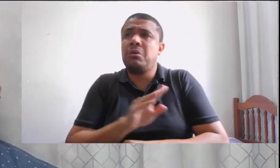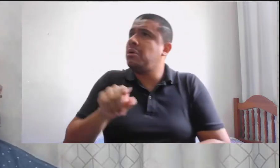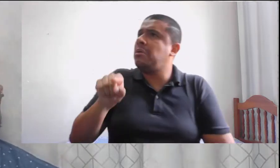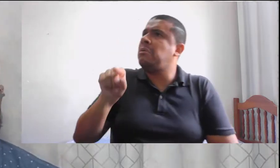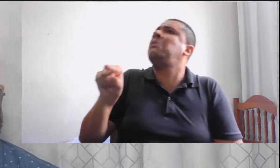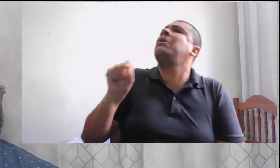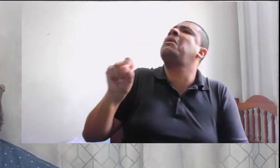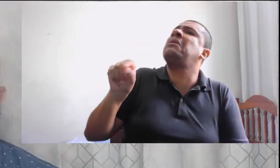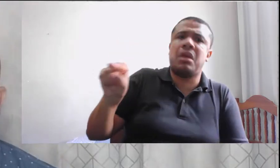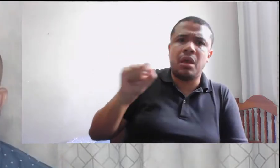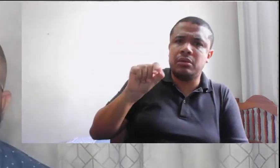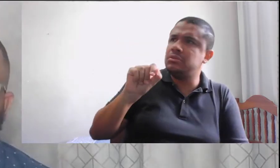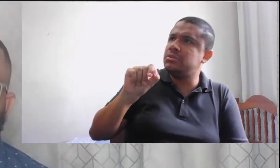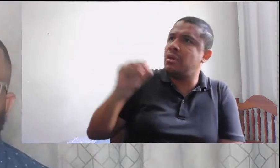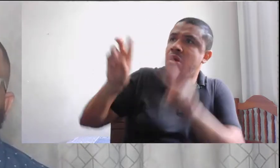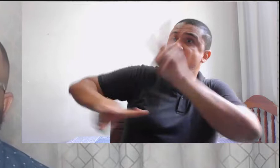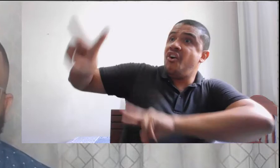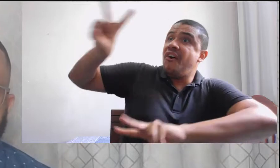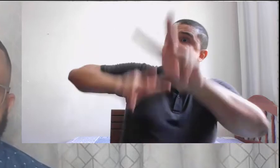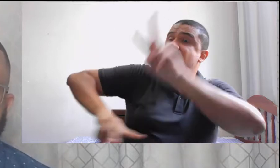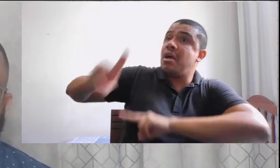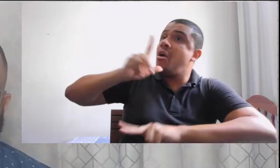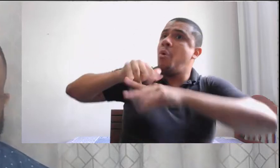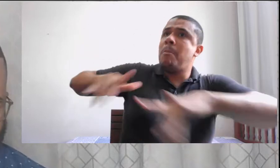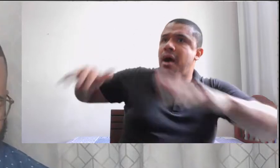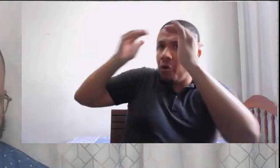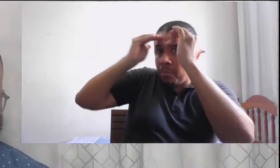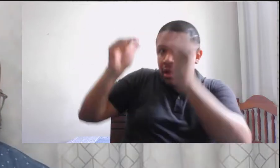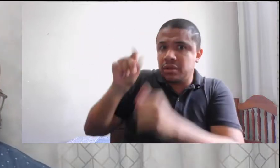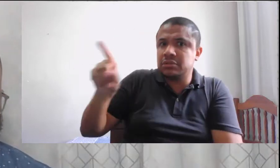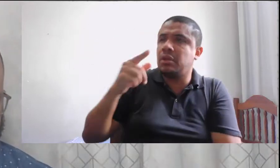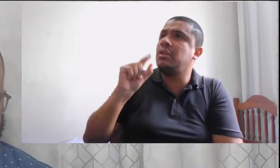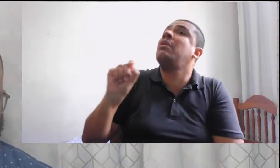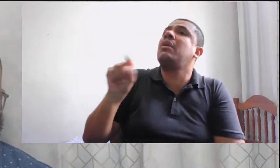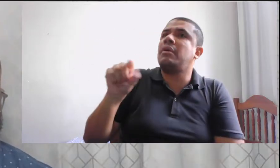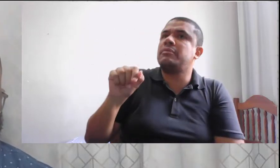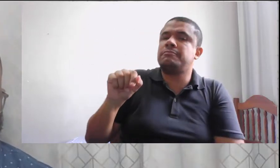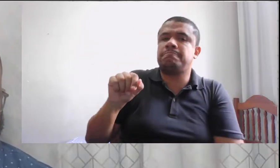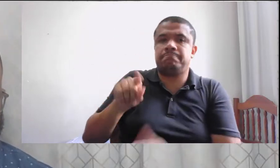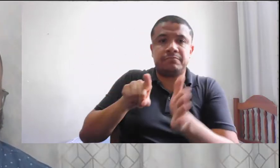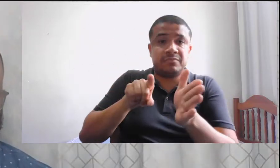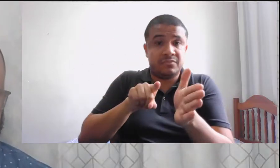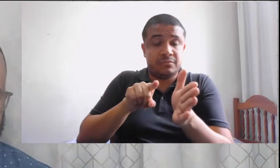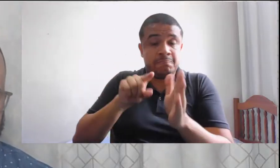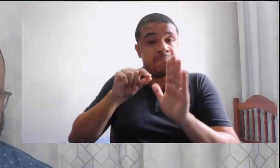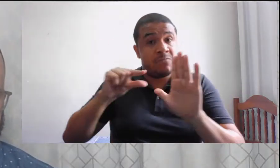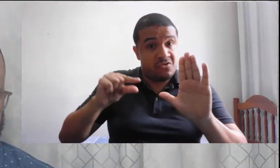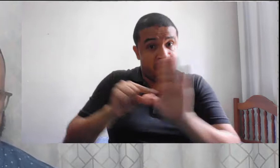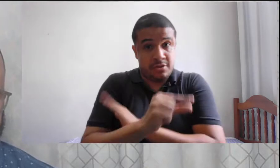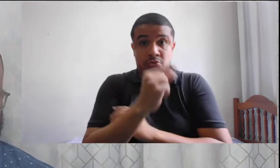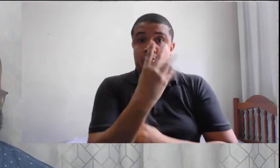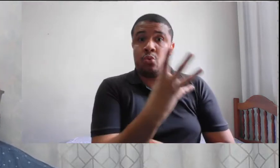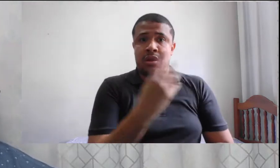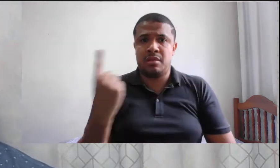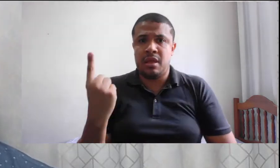este que até o vento e o mar lhe obedecem? Versículo 41.